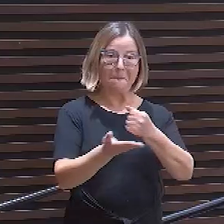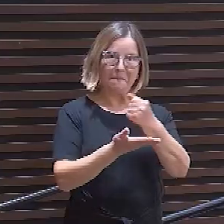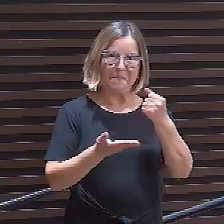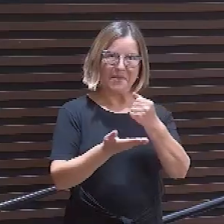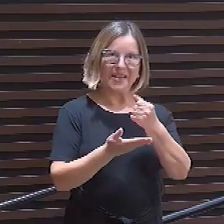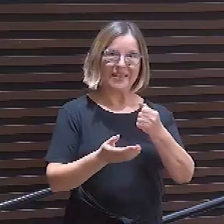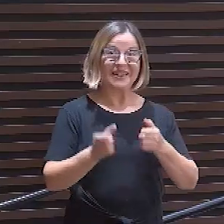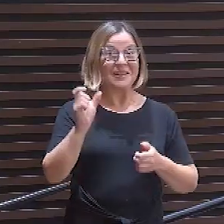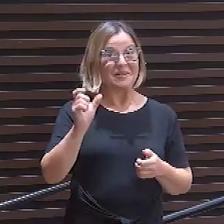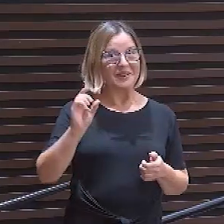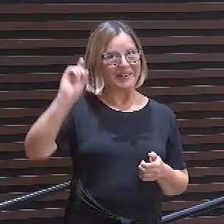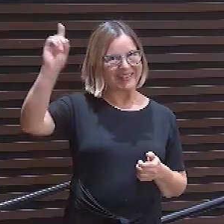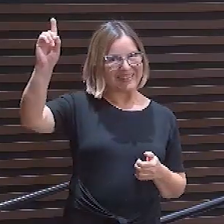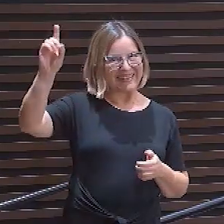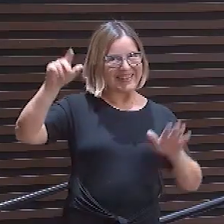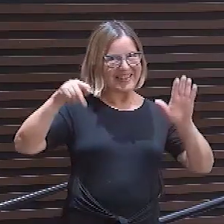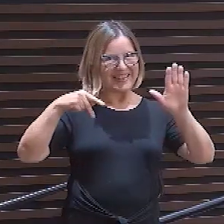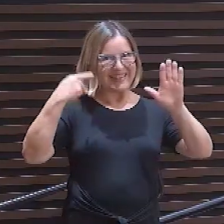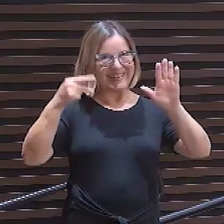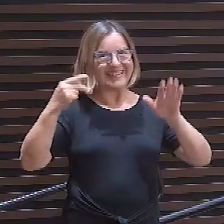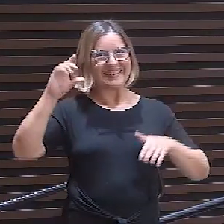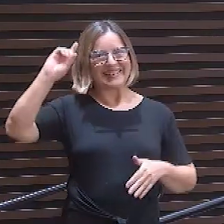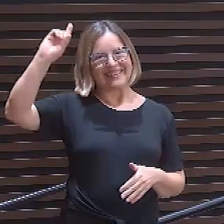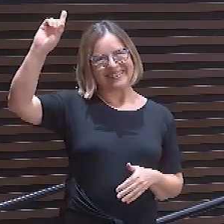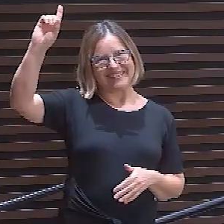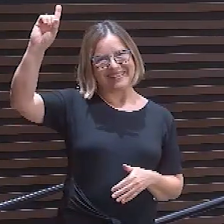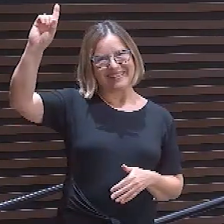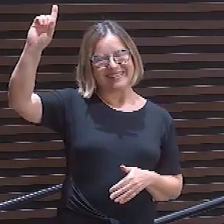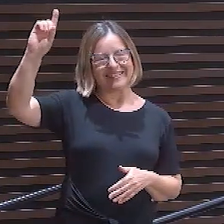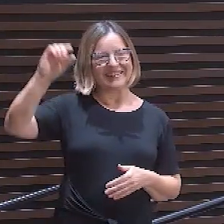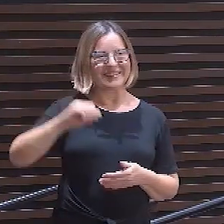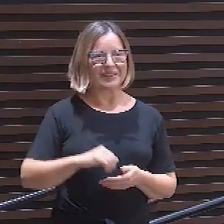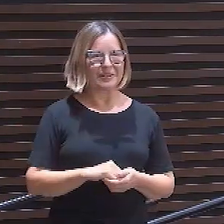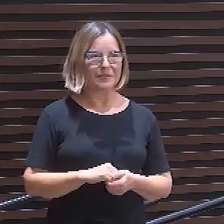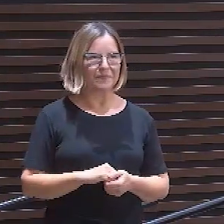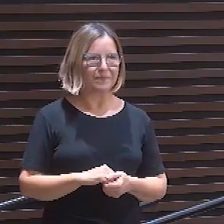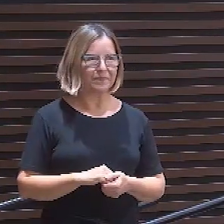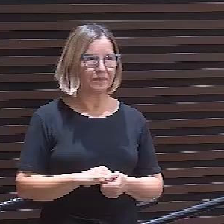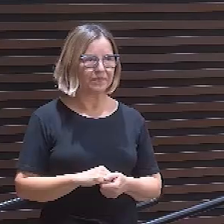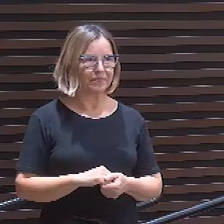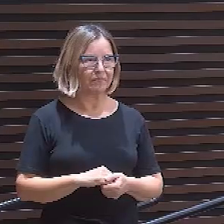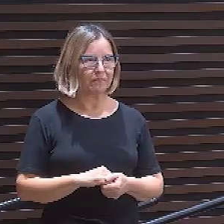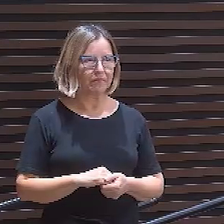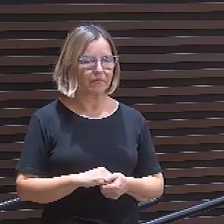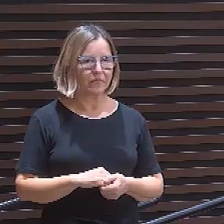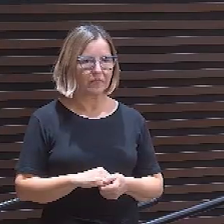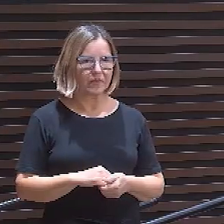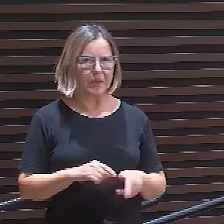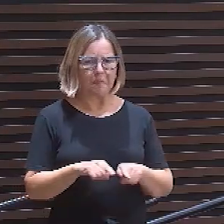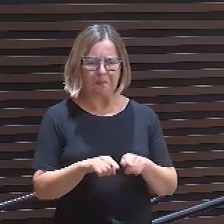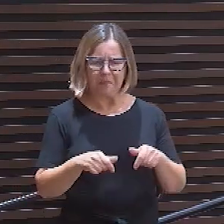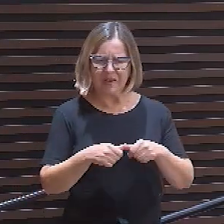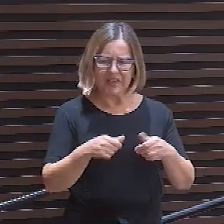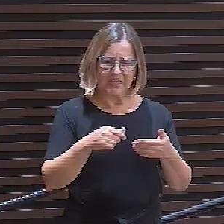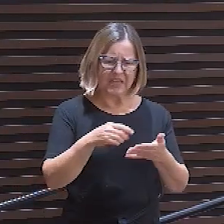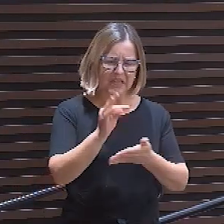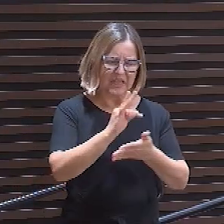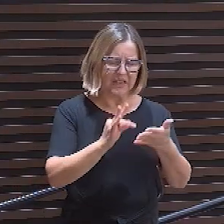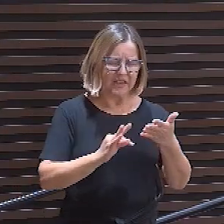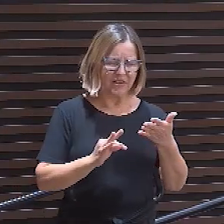palavra e nas promessas de Deus. Mas aqui nesse texto tem